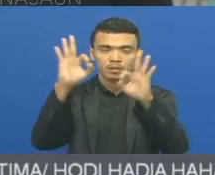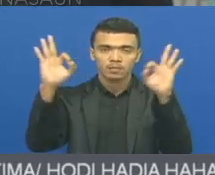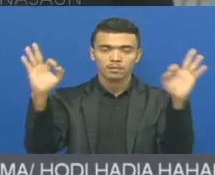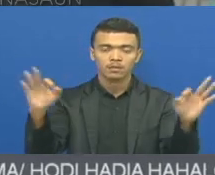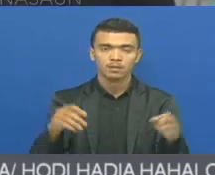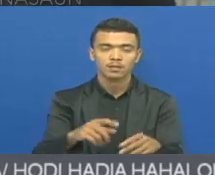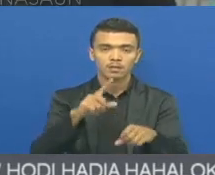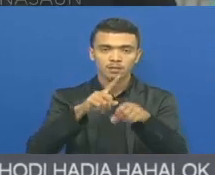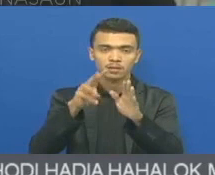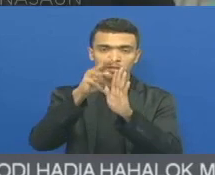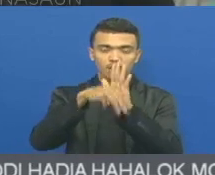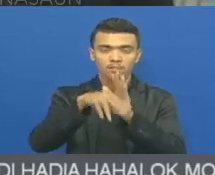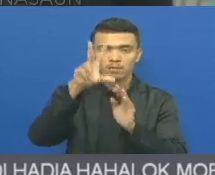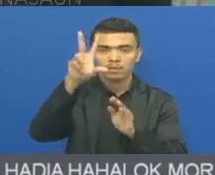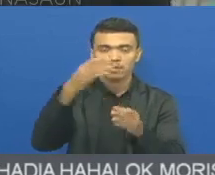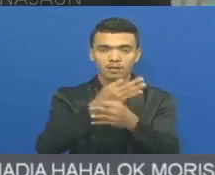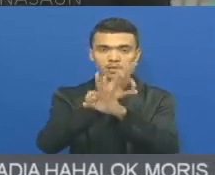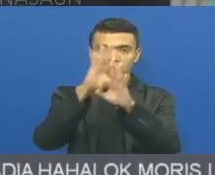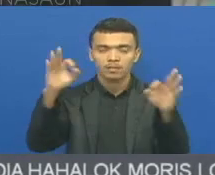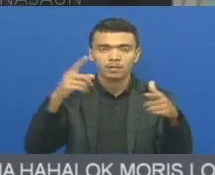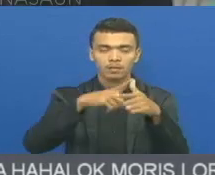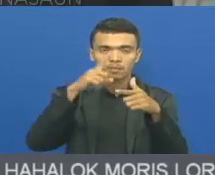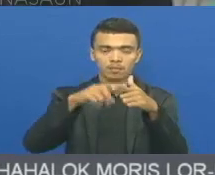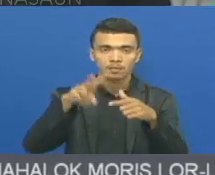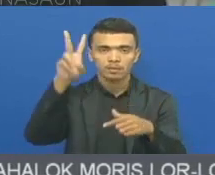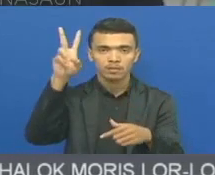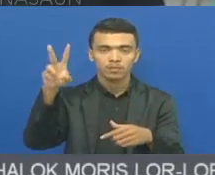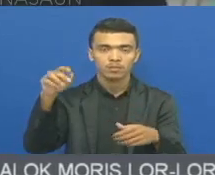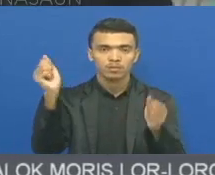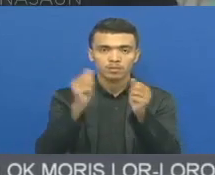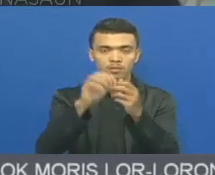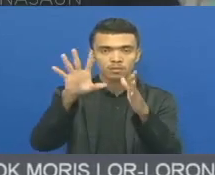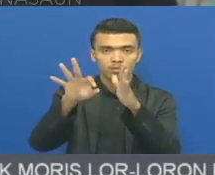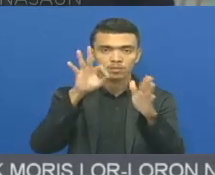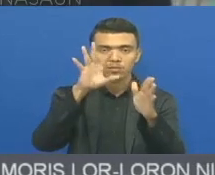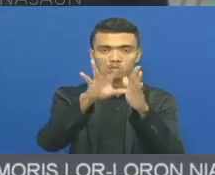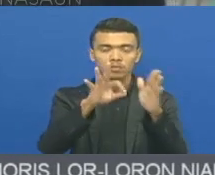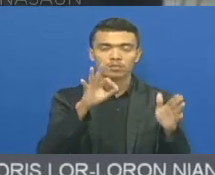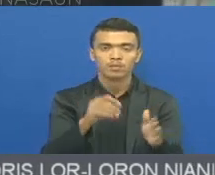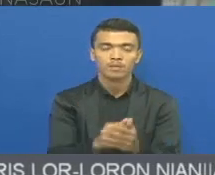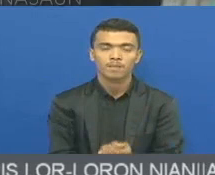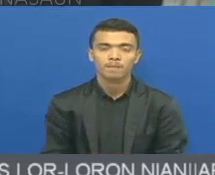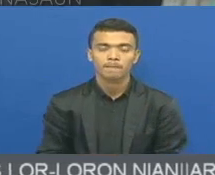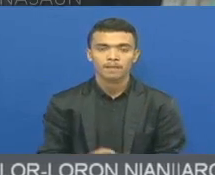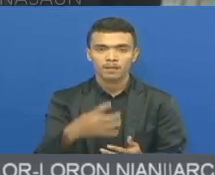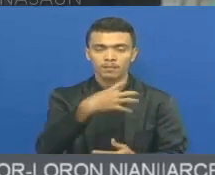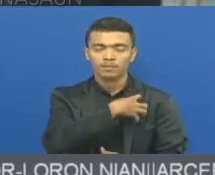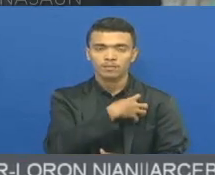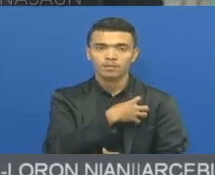até 3 horas para Corai, e da tal fala segunda fase com contagem de votos, e a